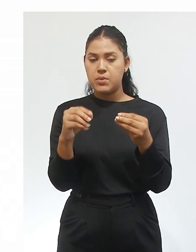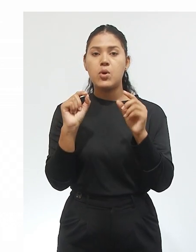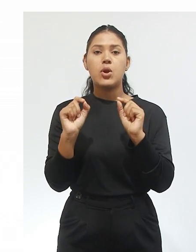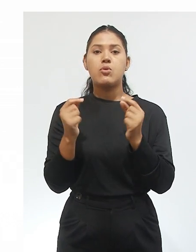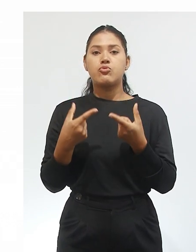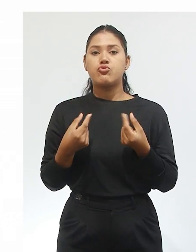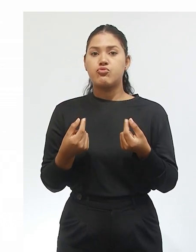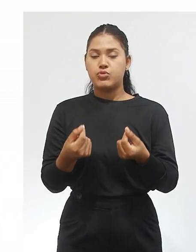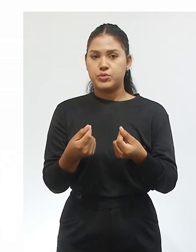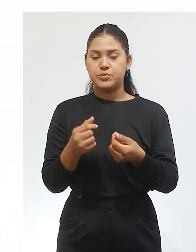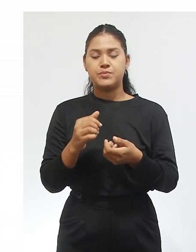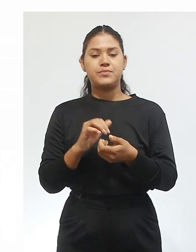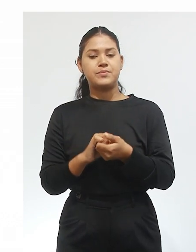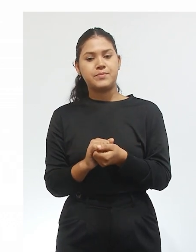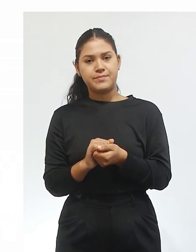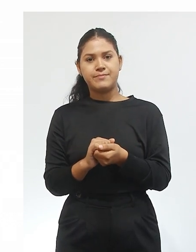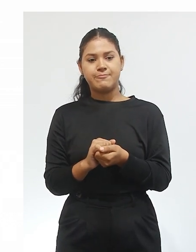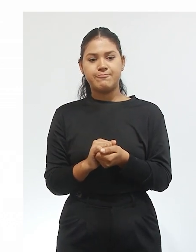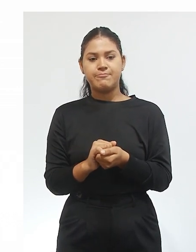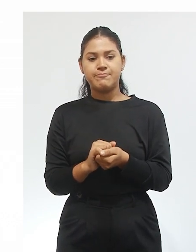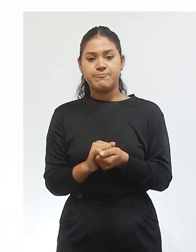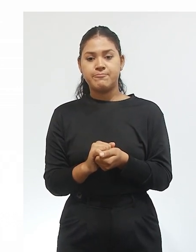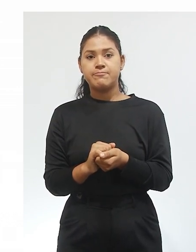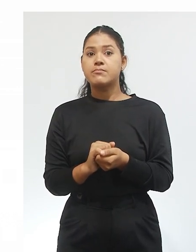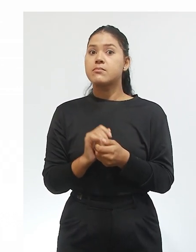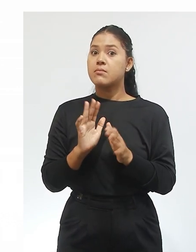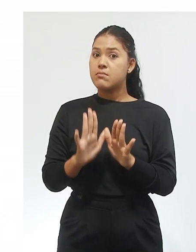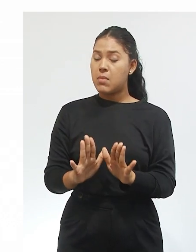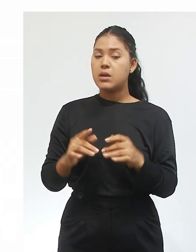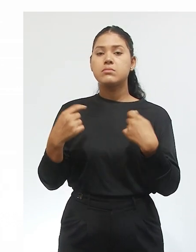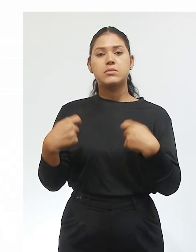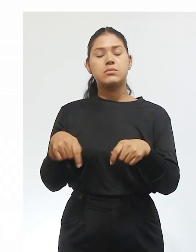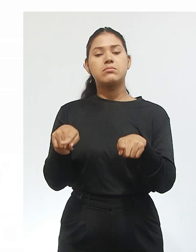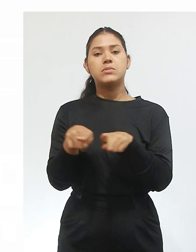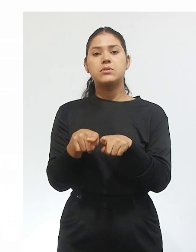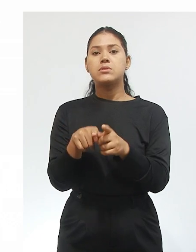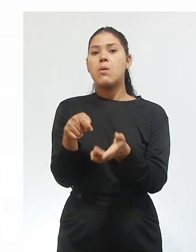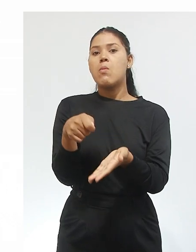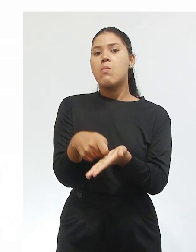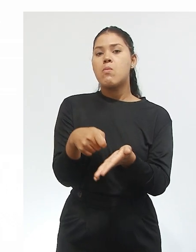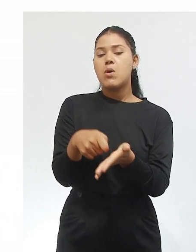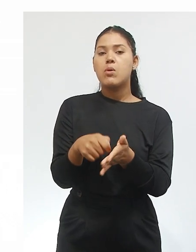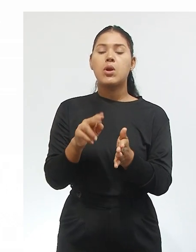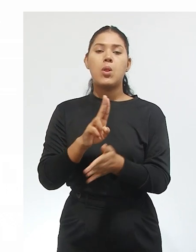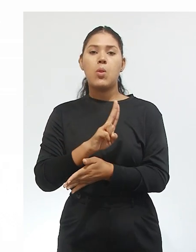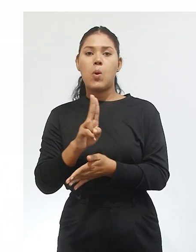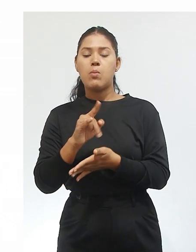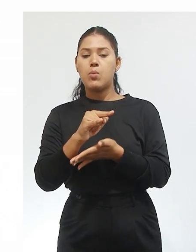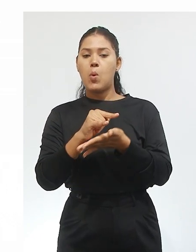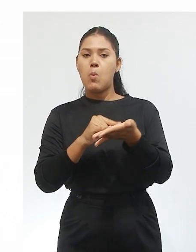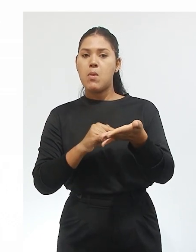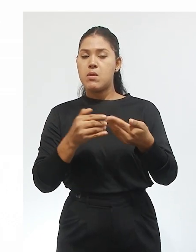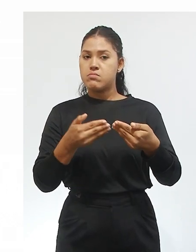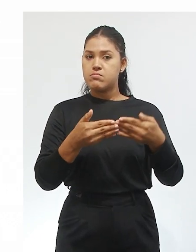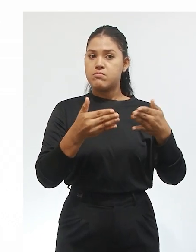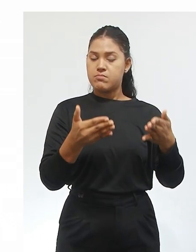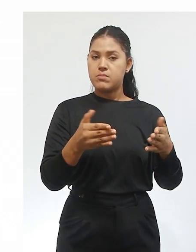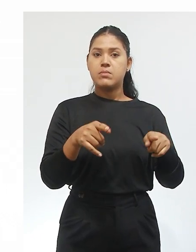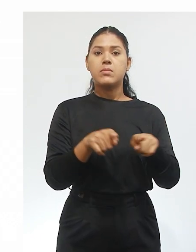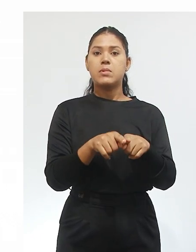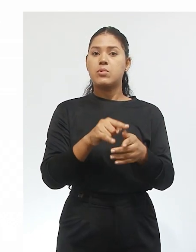será o diário. O livro razão será separado. E ele também é exigido tanto o termo de abertura e